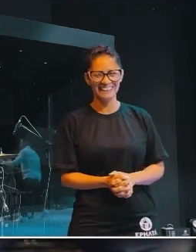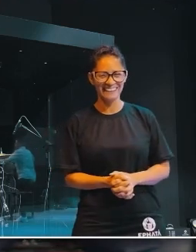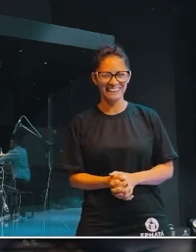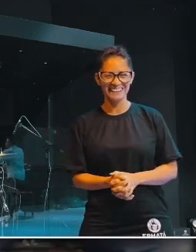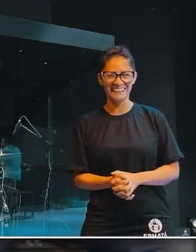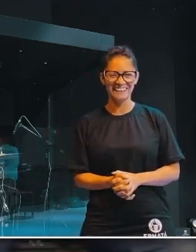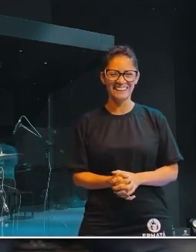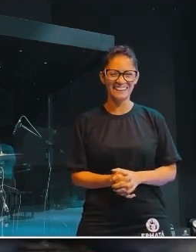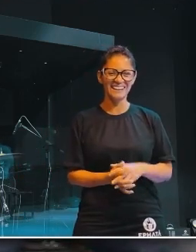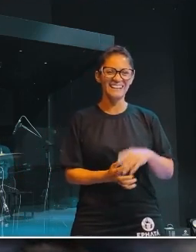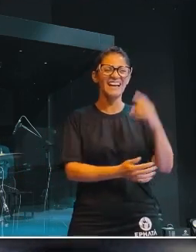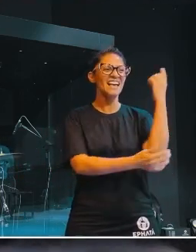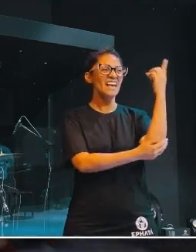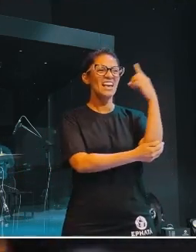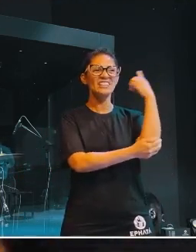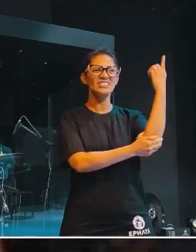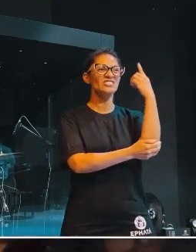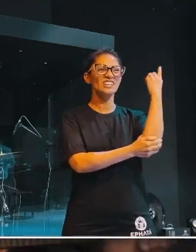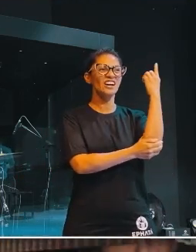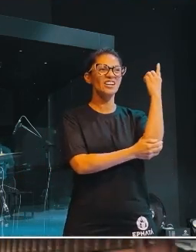Esse gigante não vai ficar de pé,